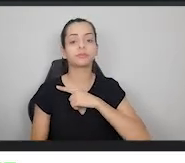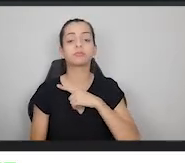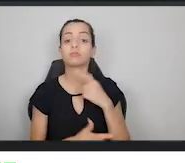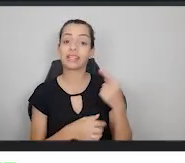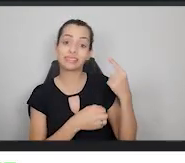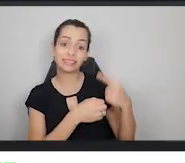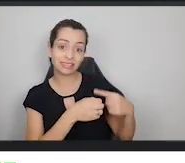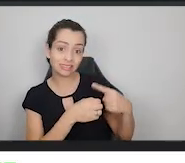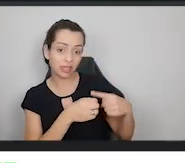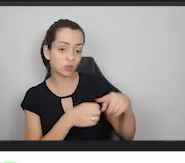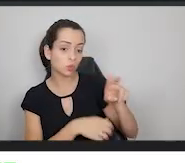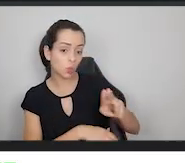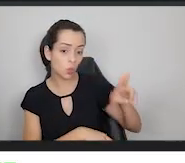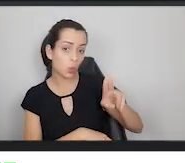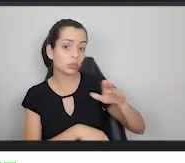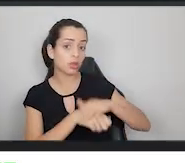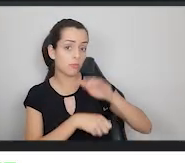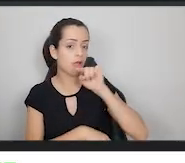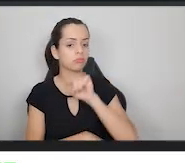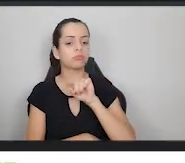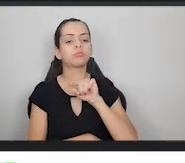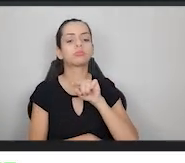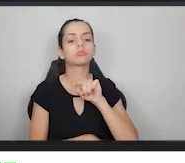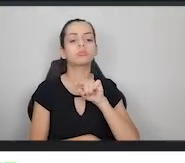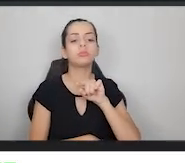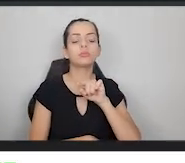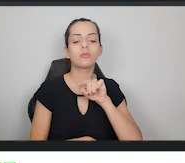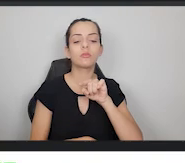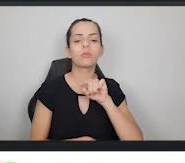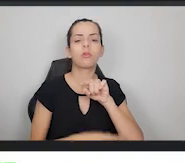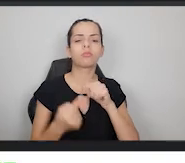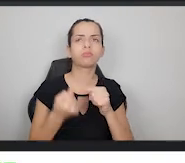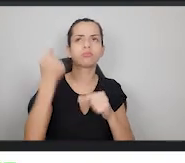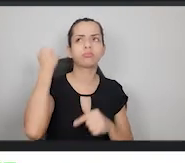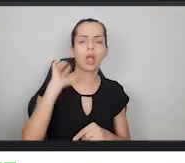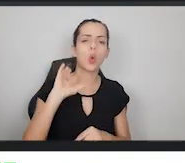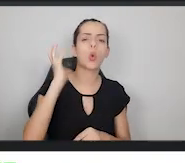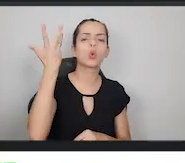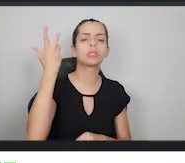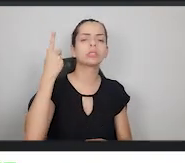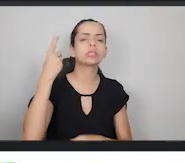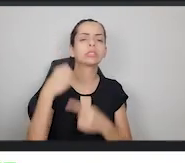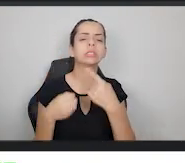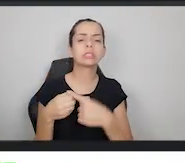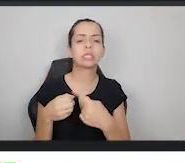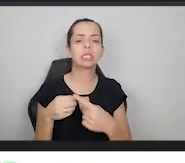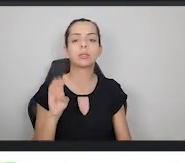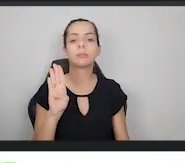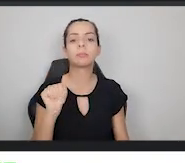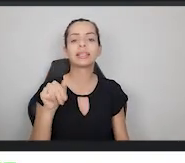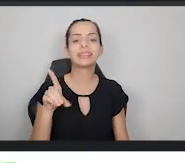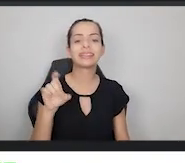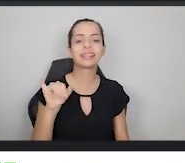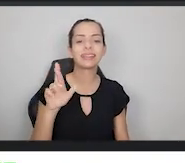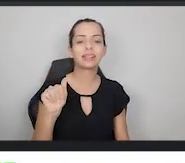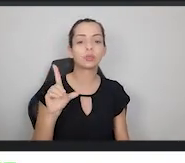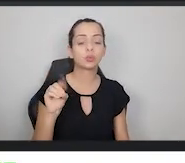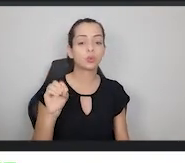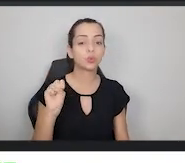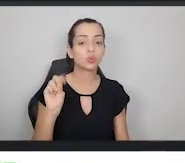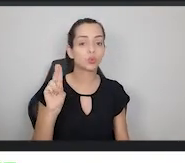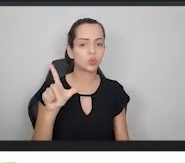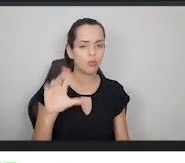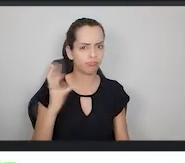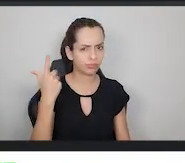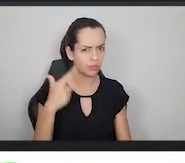segurança, né? Esses condutores nus, eles se vierem ao solo e a proteção não estiver devidamente coordenada, nós podemos ter problema com